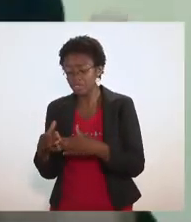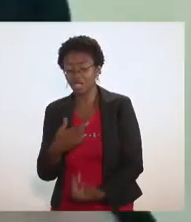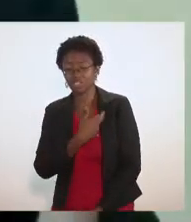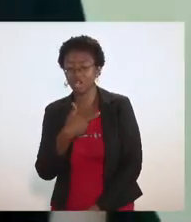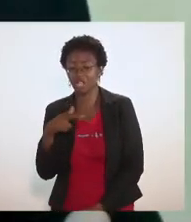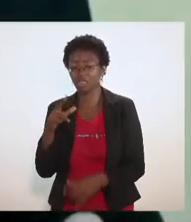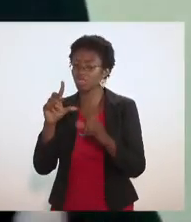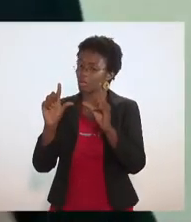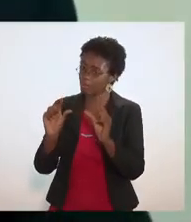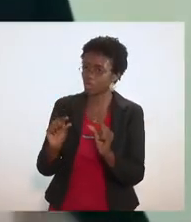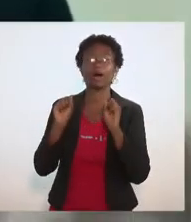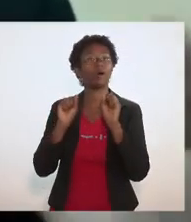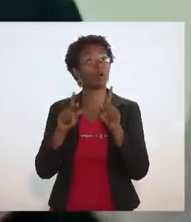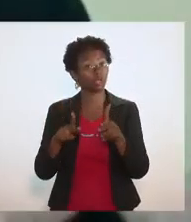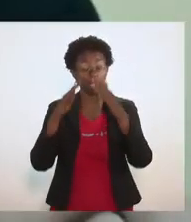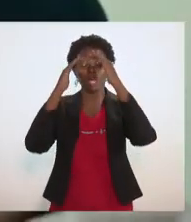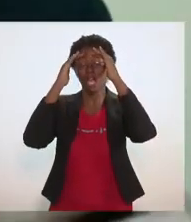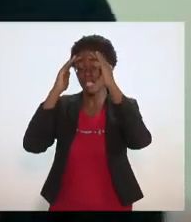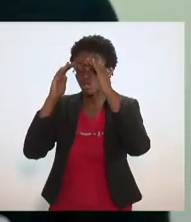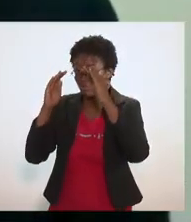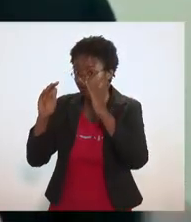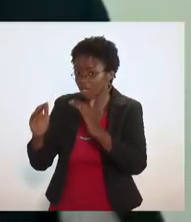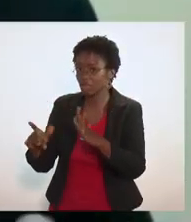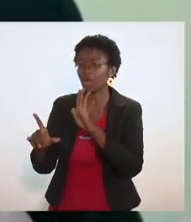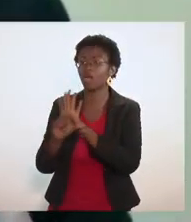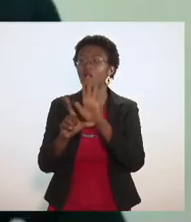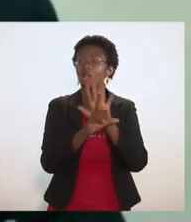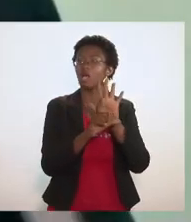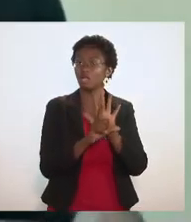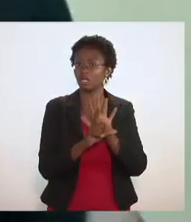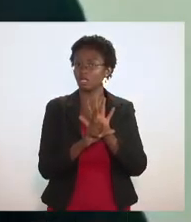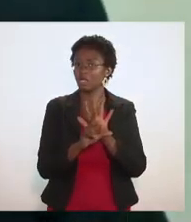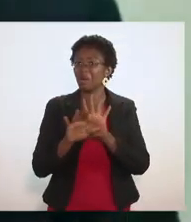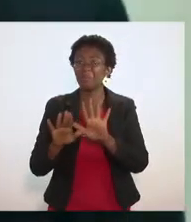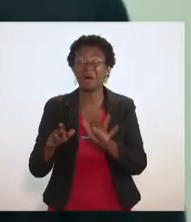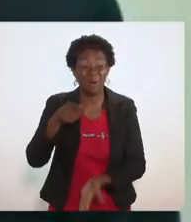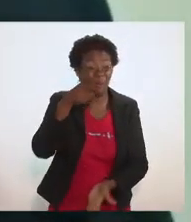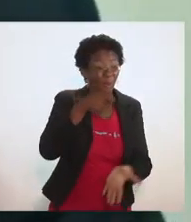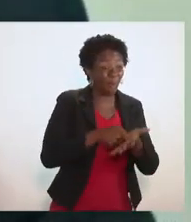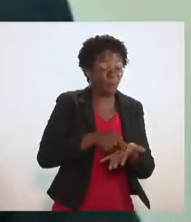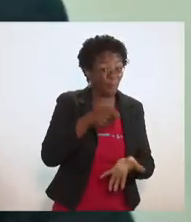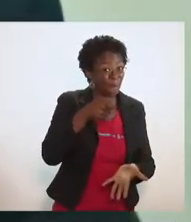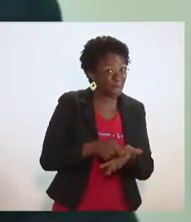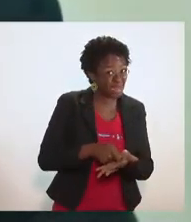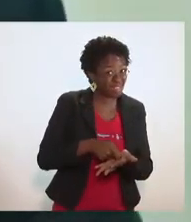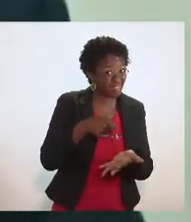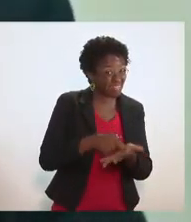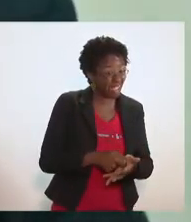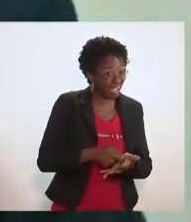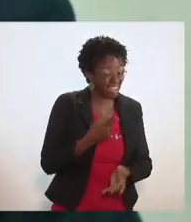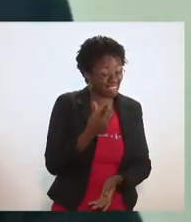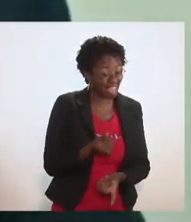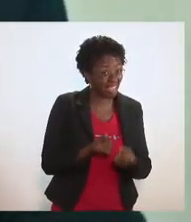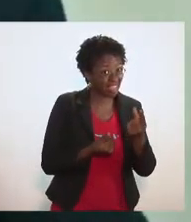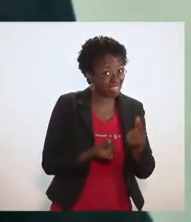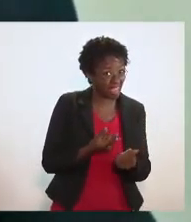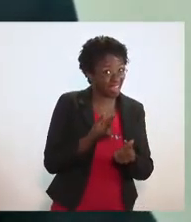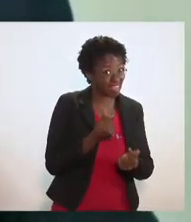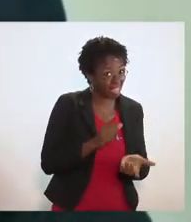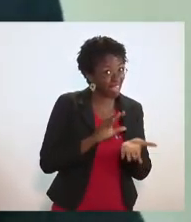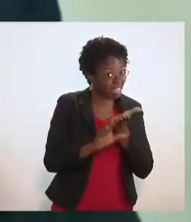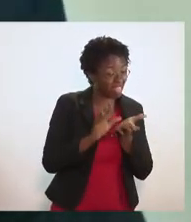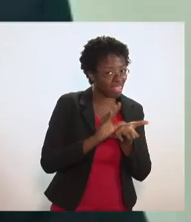ela aí certamente não terá. Então, eu quero concordar com a linha do deputado Luiz Paulo, uma coisa é a fiscalização, é